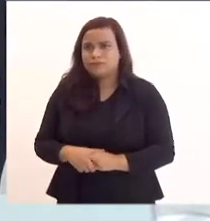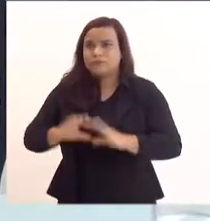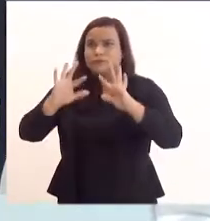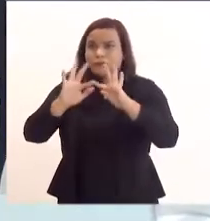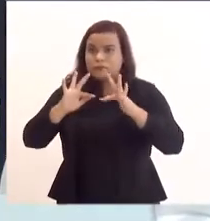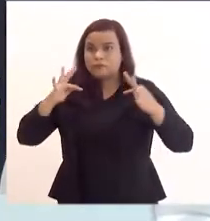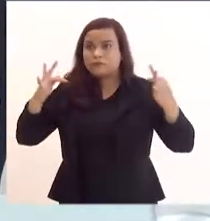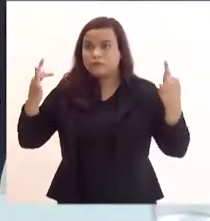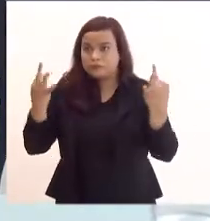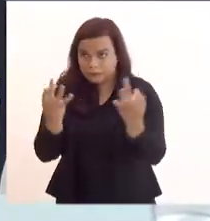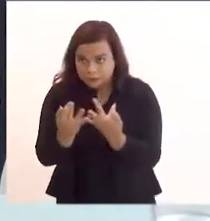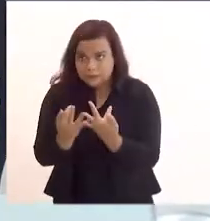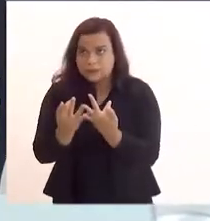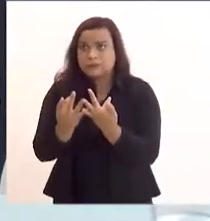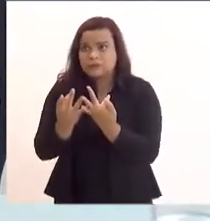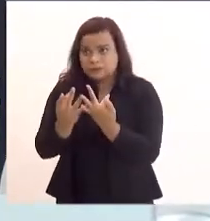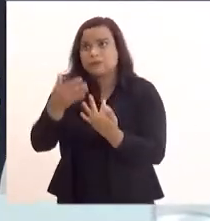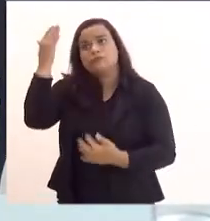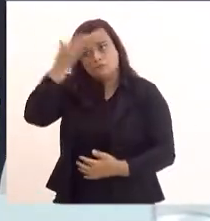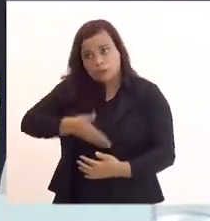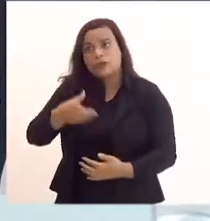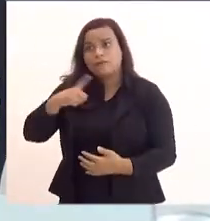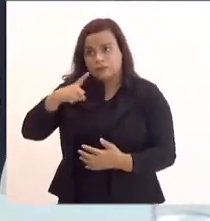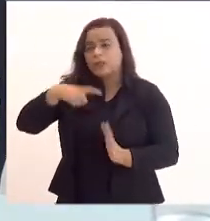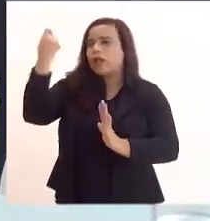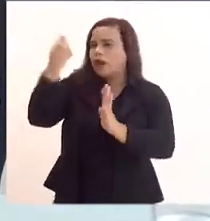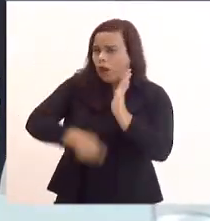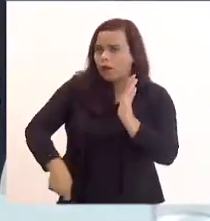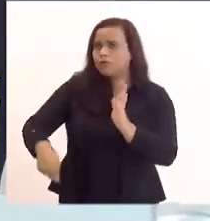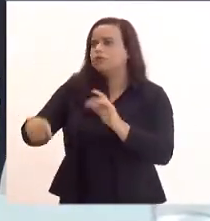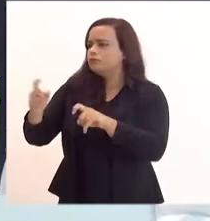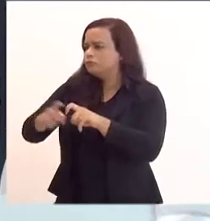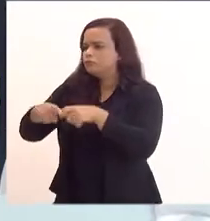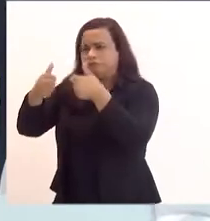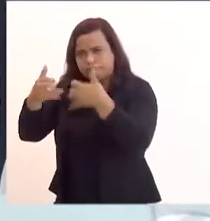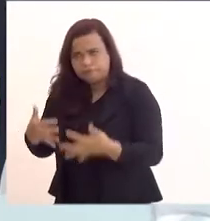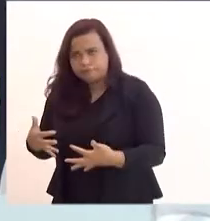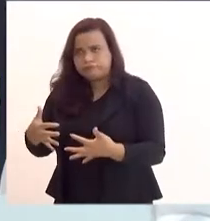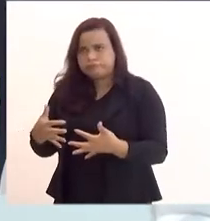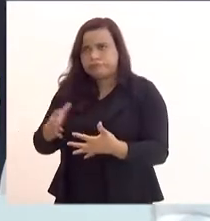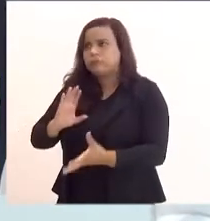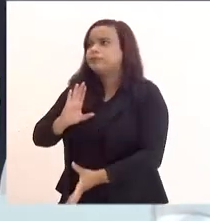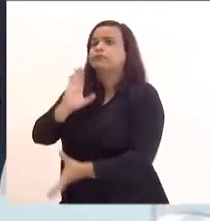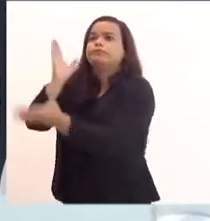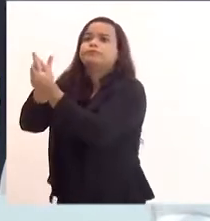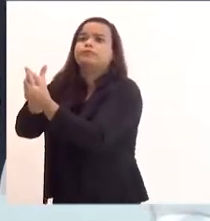Família comprova, laudo médico, vai à justiça.